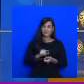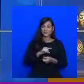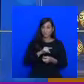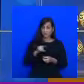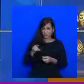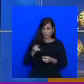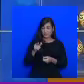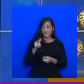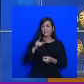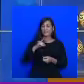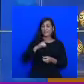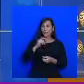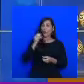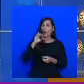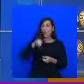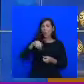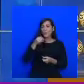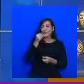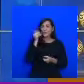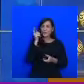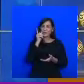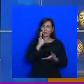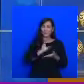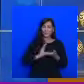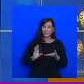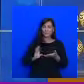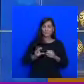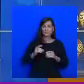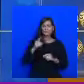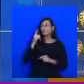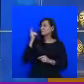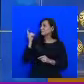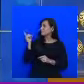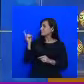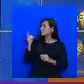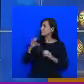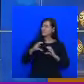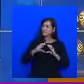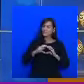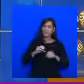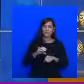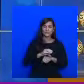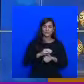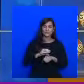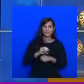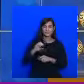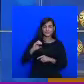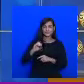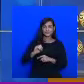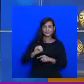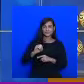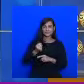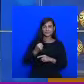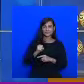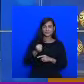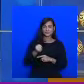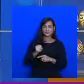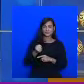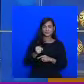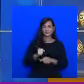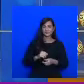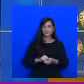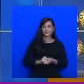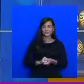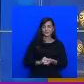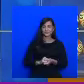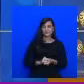Você ainda tem chances. O globo segue girando. Mais um número na tela. Bola cinza, 08. Cinza,